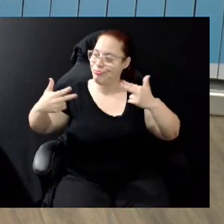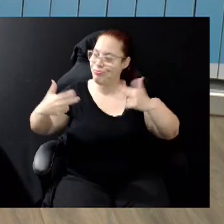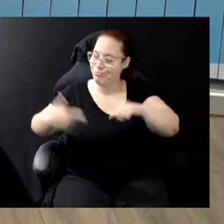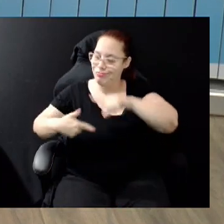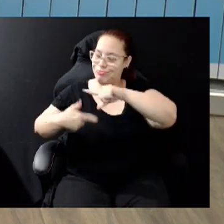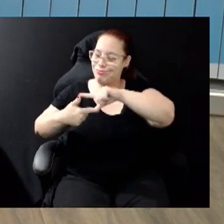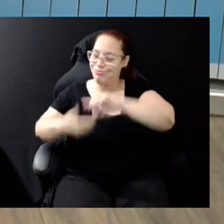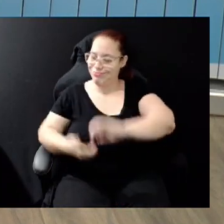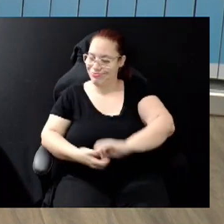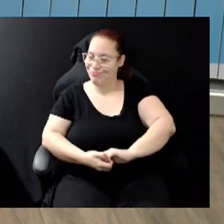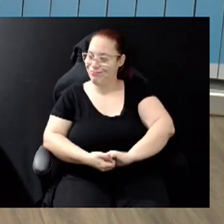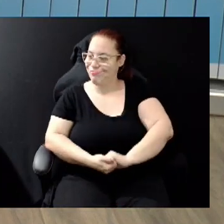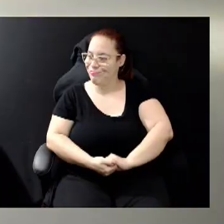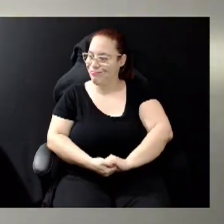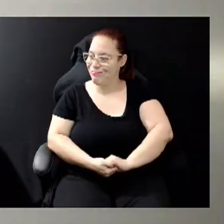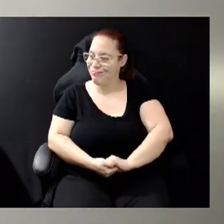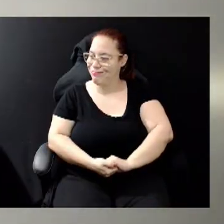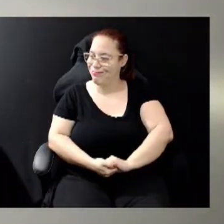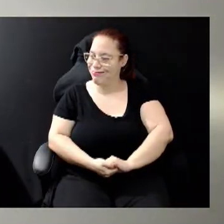bicho.